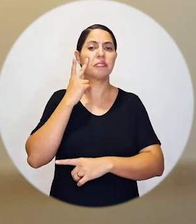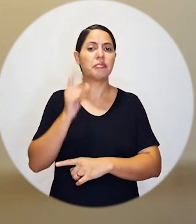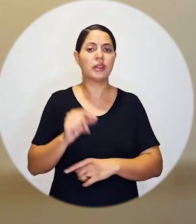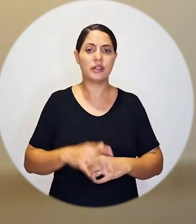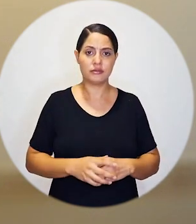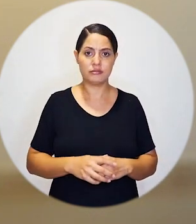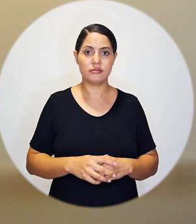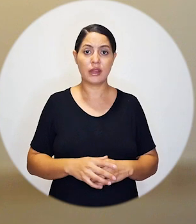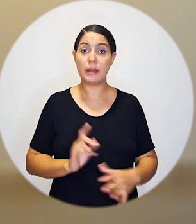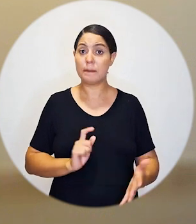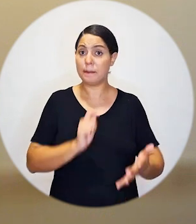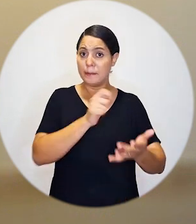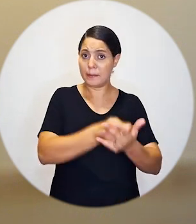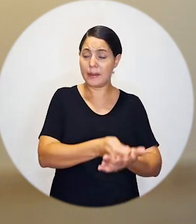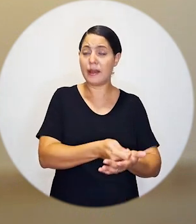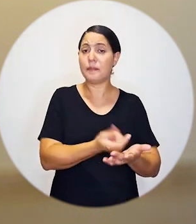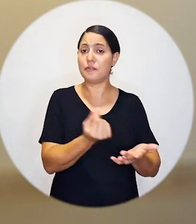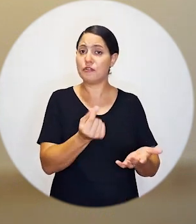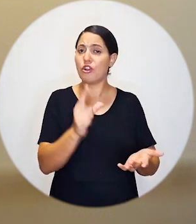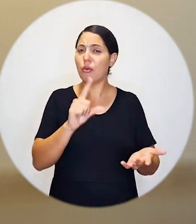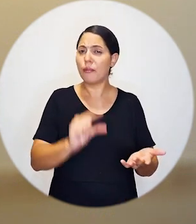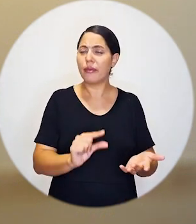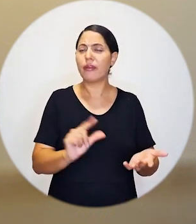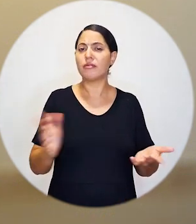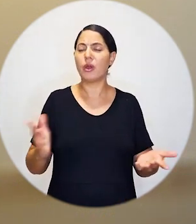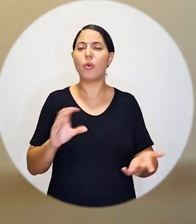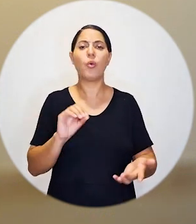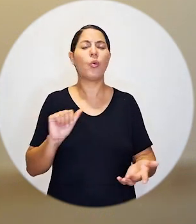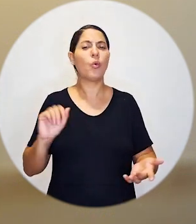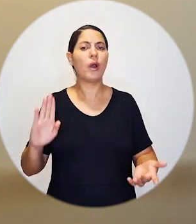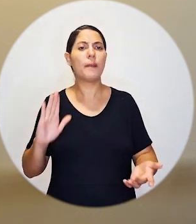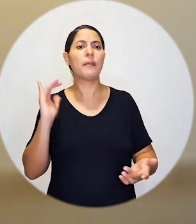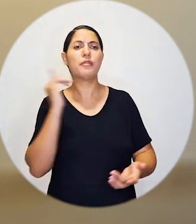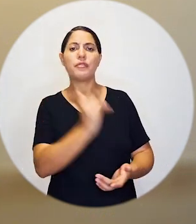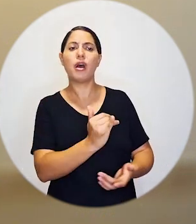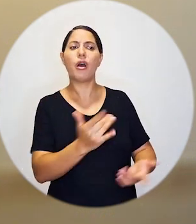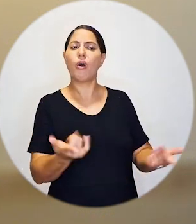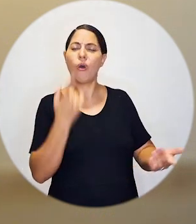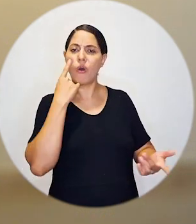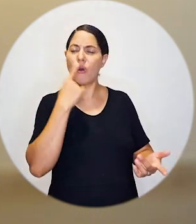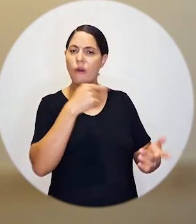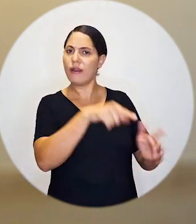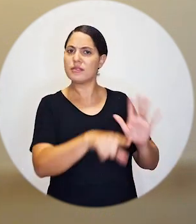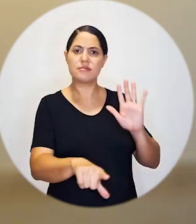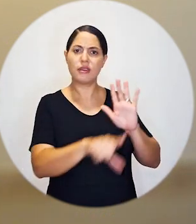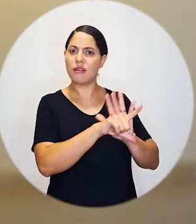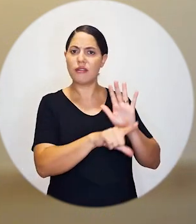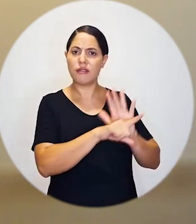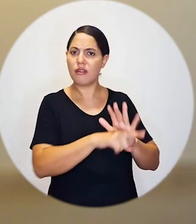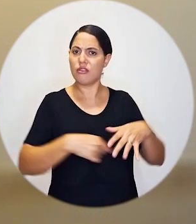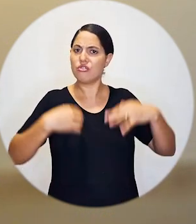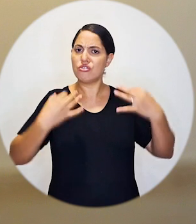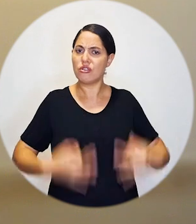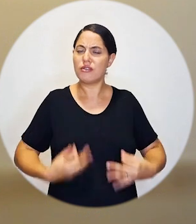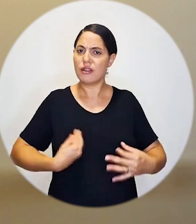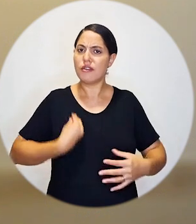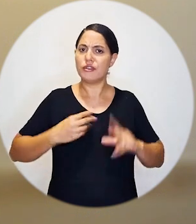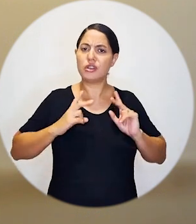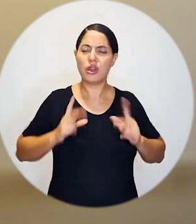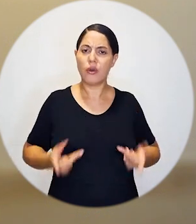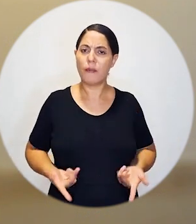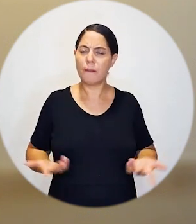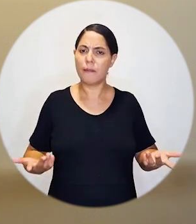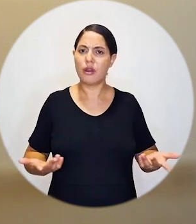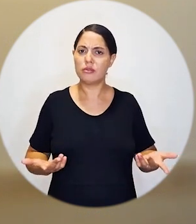pagamento de obrigações de pequeno valor. A OAB argumenta que a lei viola os princípios constitucionais como a dignidade da pessoa